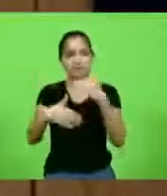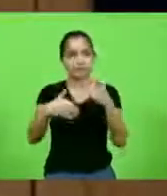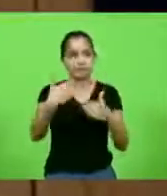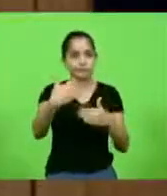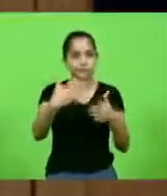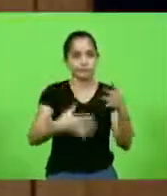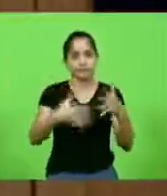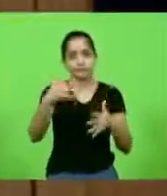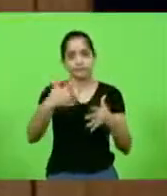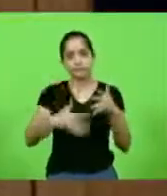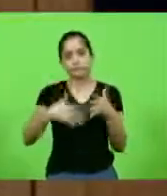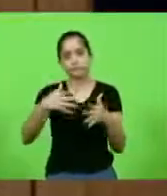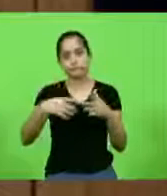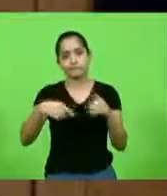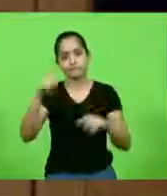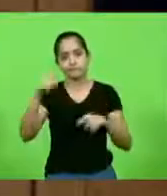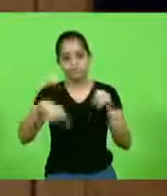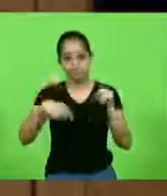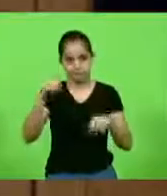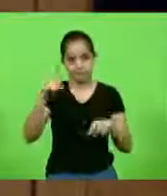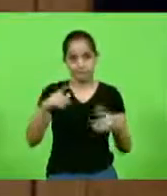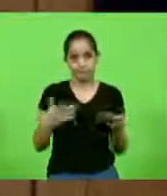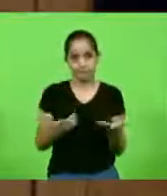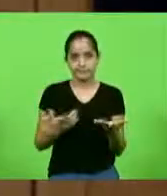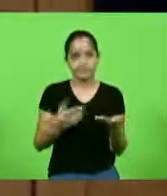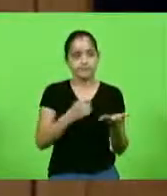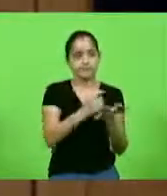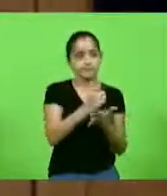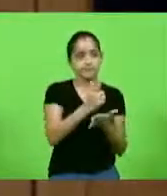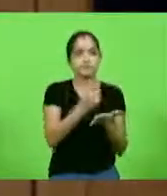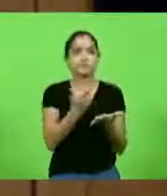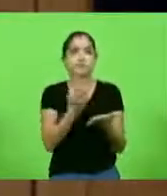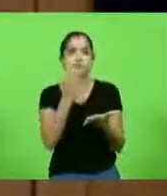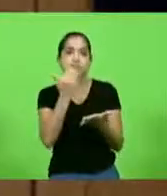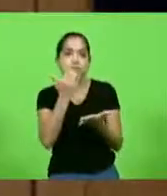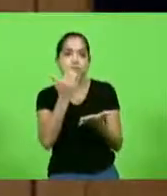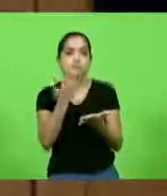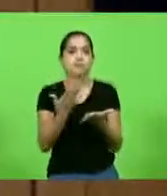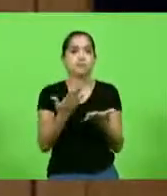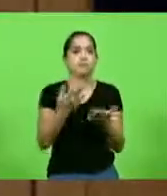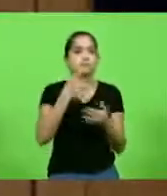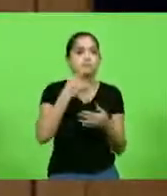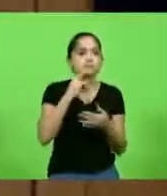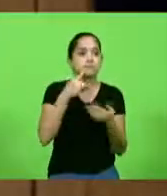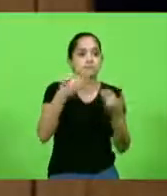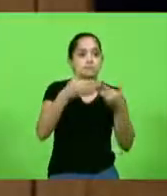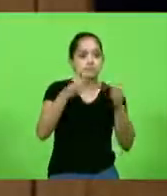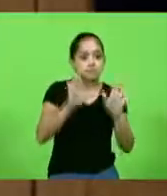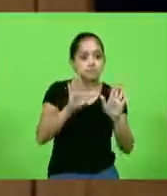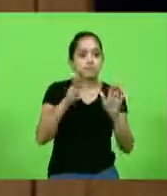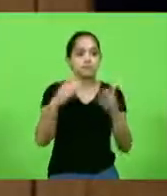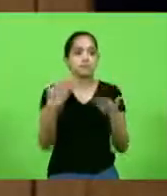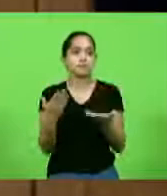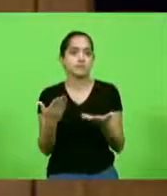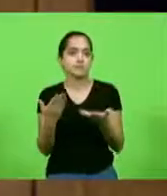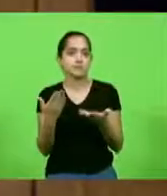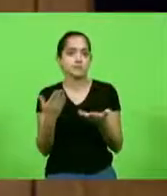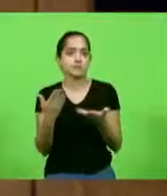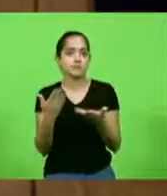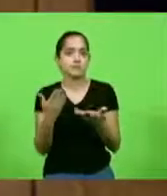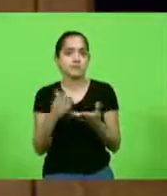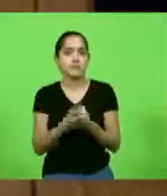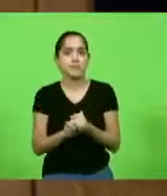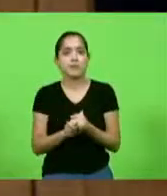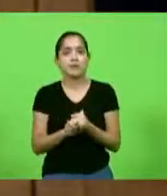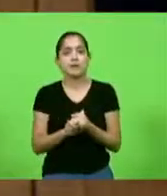essa instabilidade. Que o cara que comprou comida, que o cara que vai ter que estar com o bar aberto, que o cara que vai ter, que